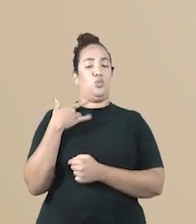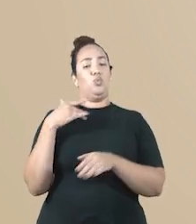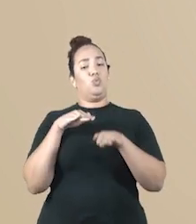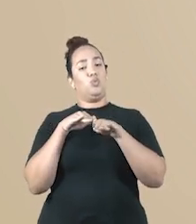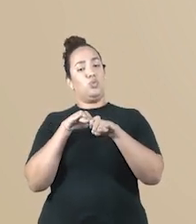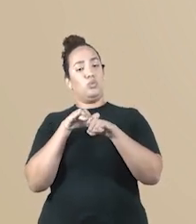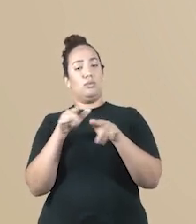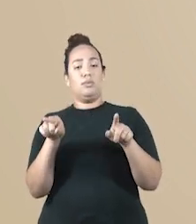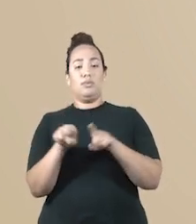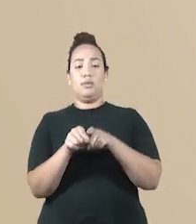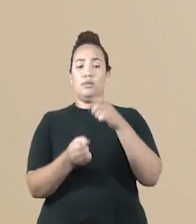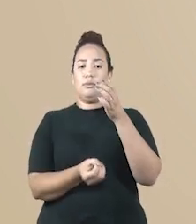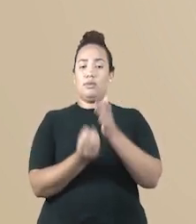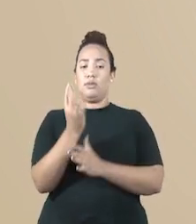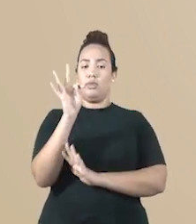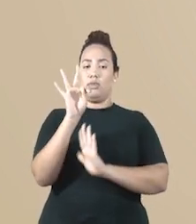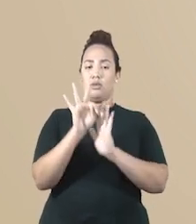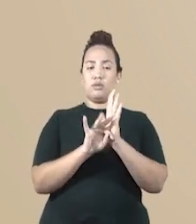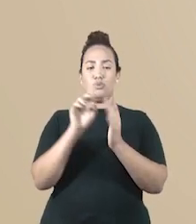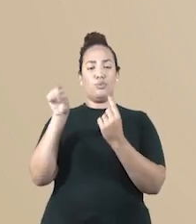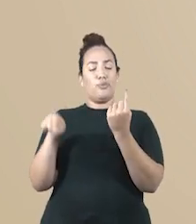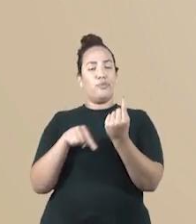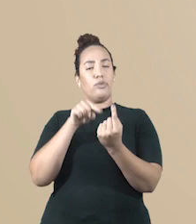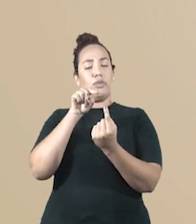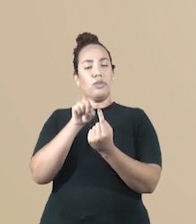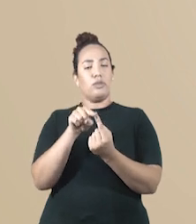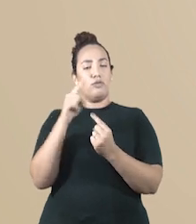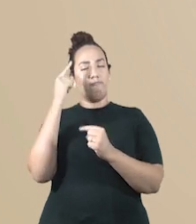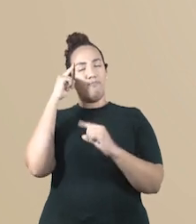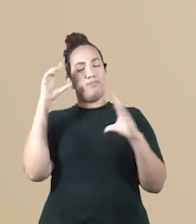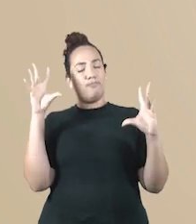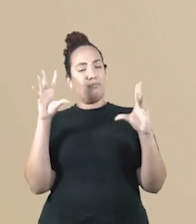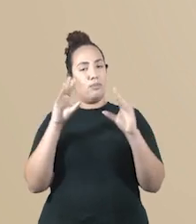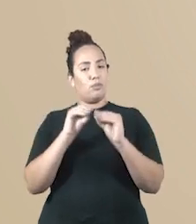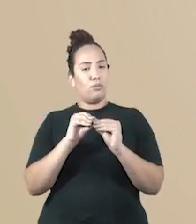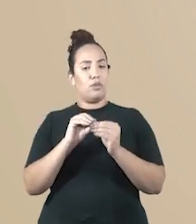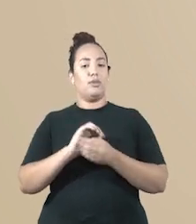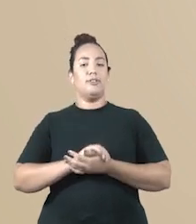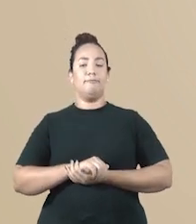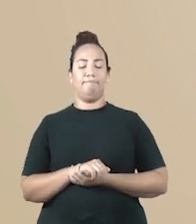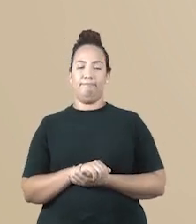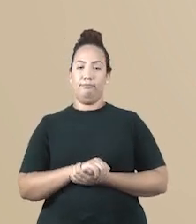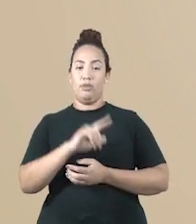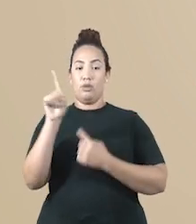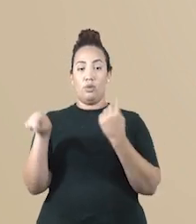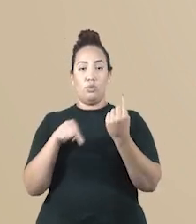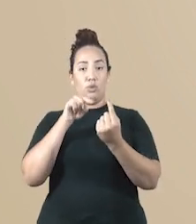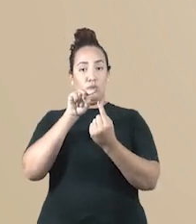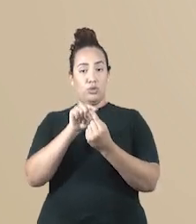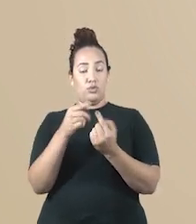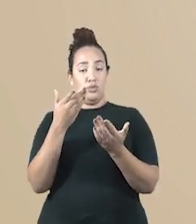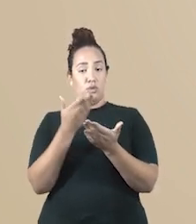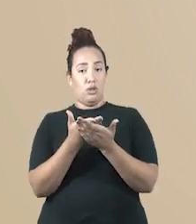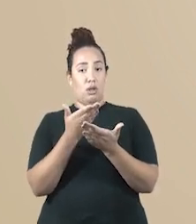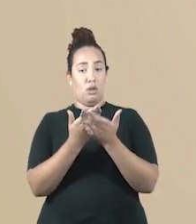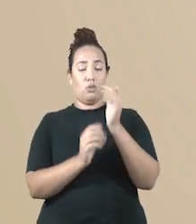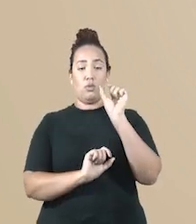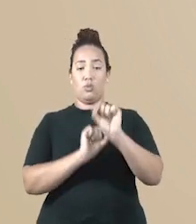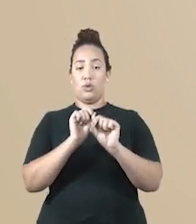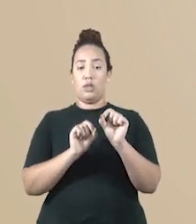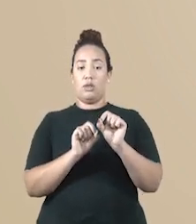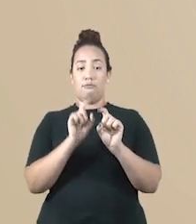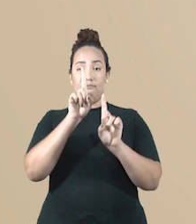e produzir textos com o objetivo de sintetizar conclusões. O objetivo de hoje é